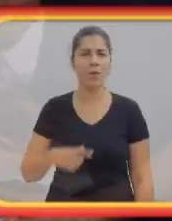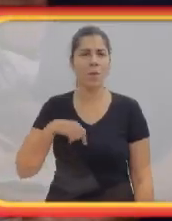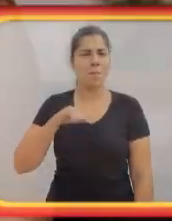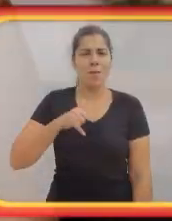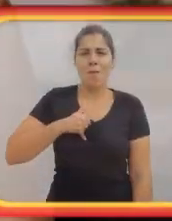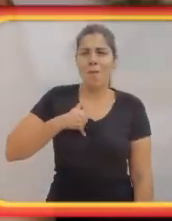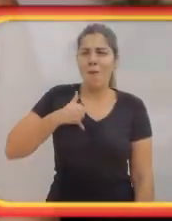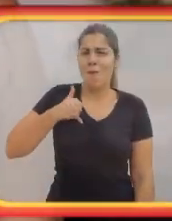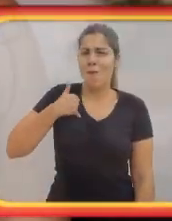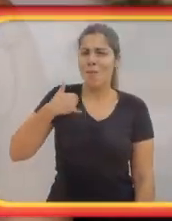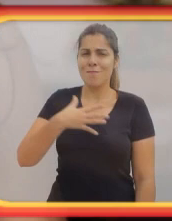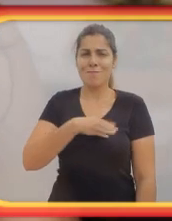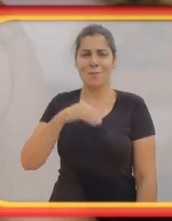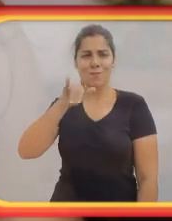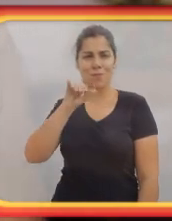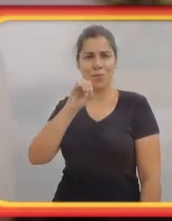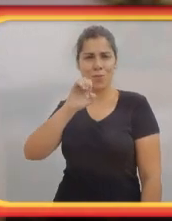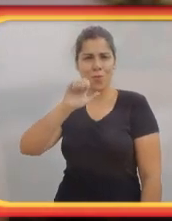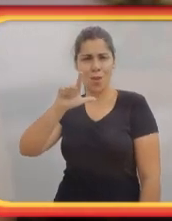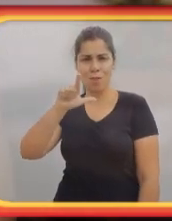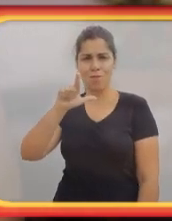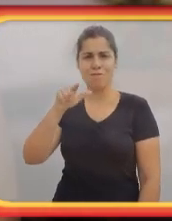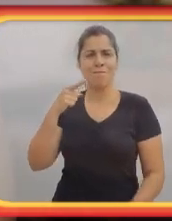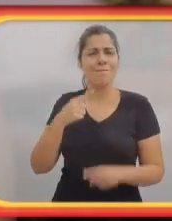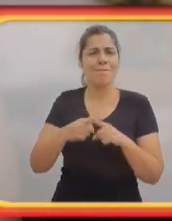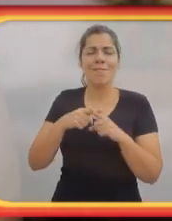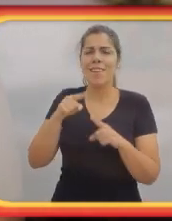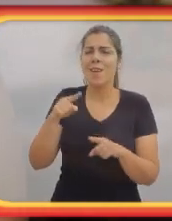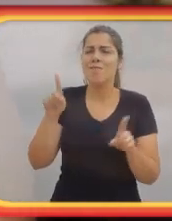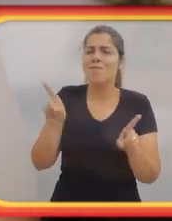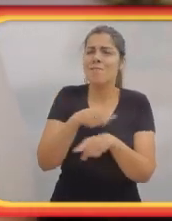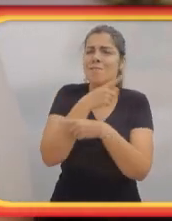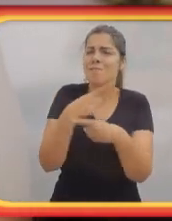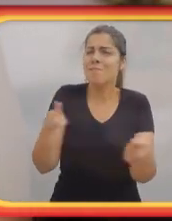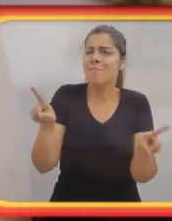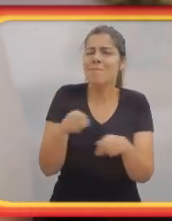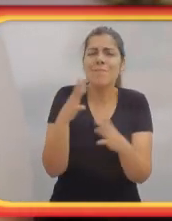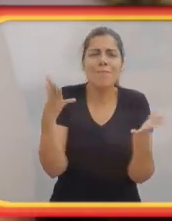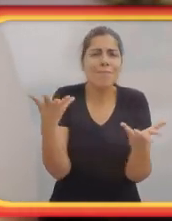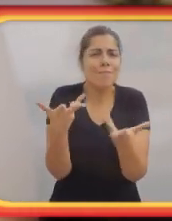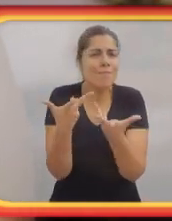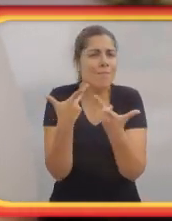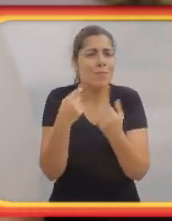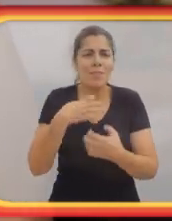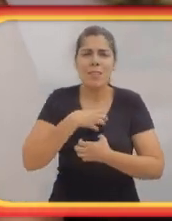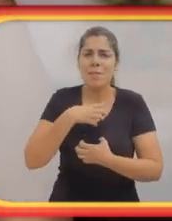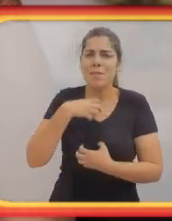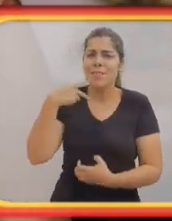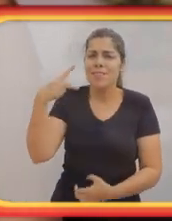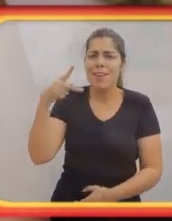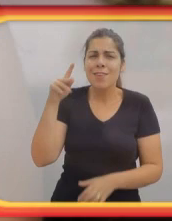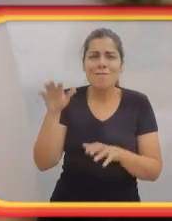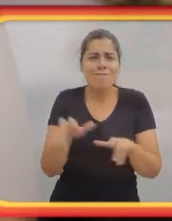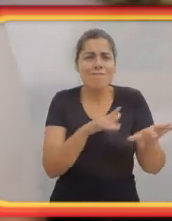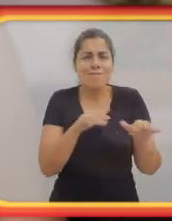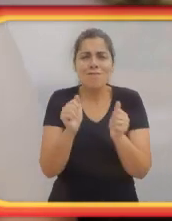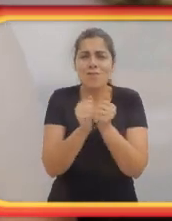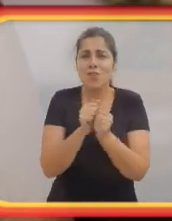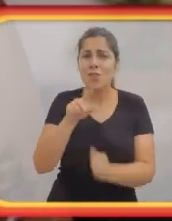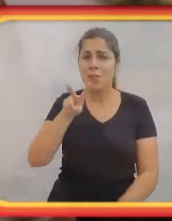Eu tenho o maior orgulho de ser filho de Joel Nascimento, porque é um músico excelente,